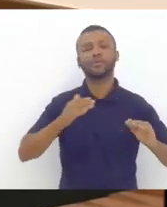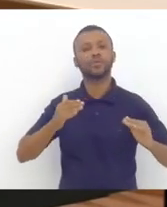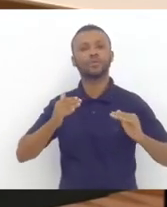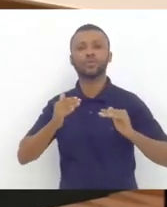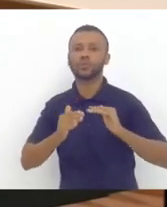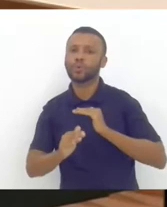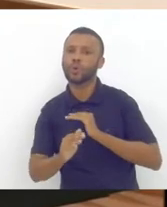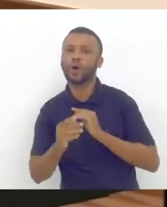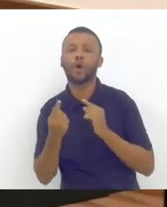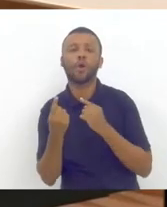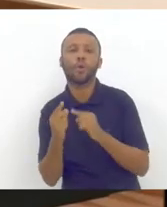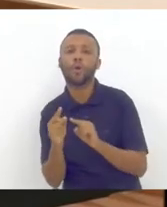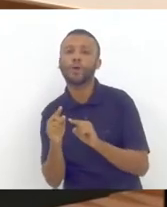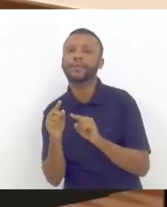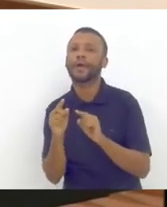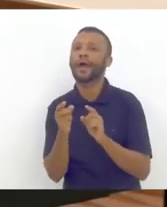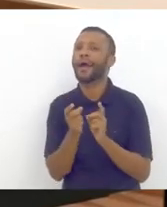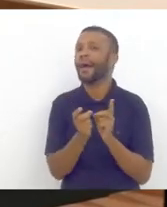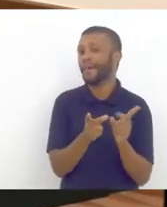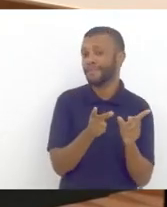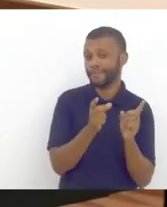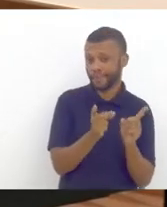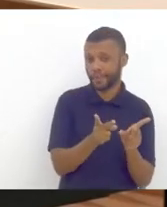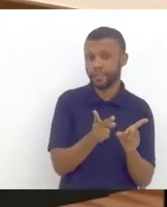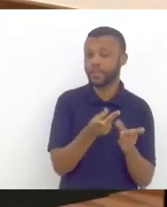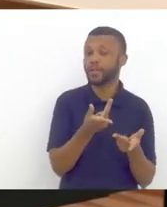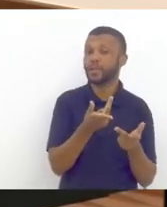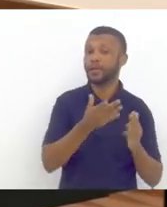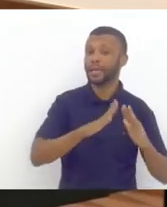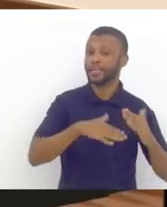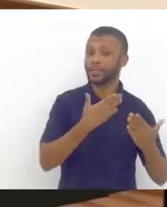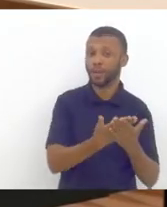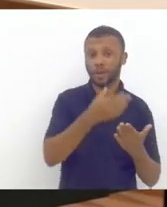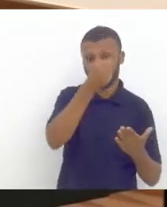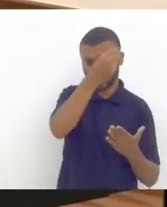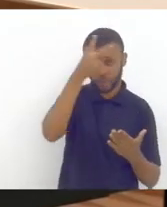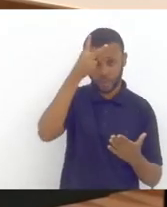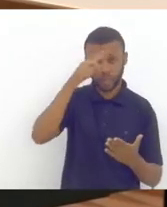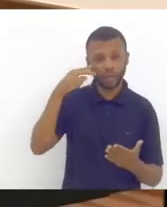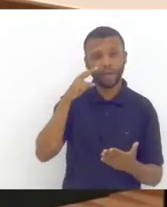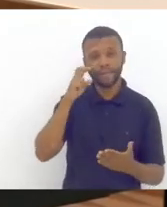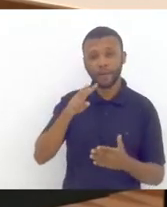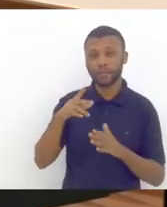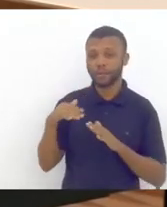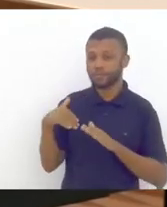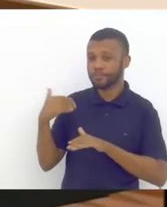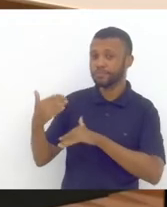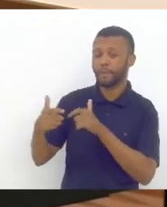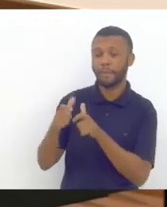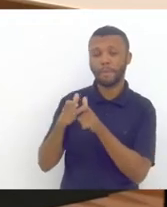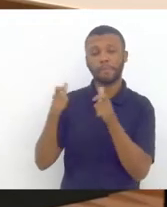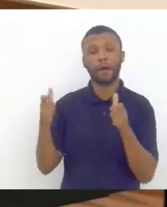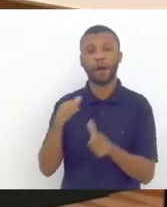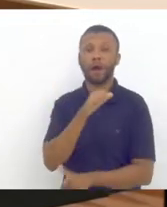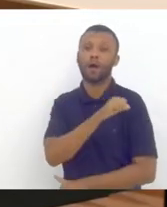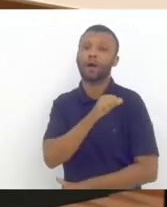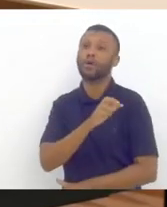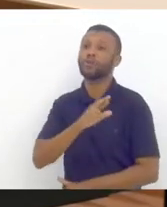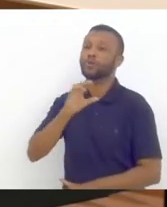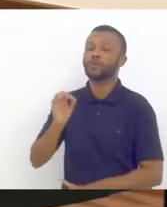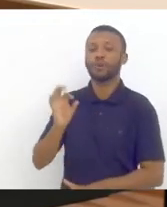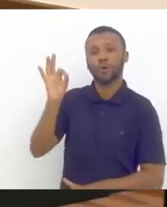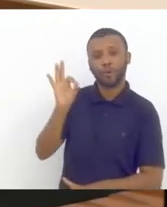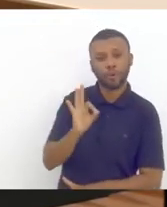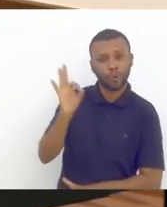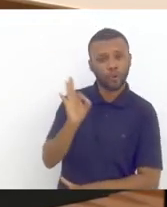a privatização do município, que a gente vê que está avançando imensamente no Rio de Janeiro, gente. Vocês têm que ver os